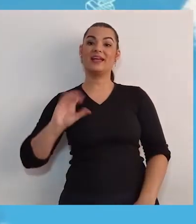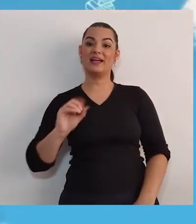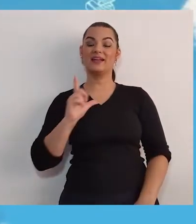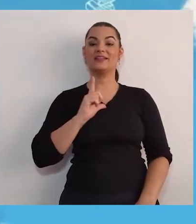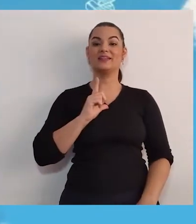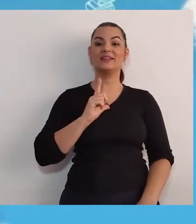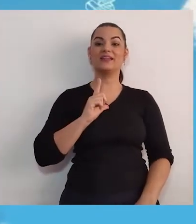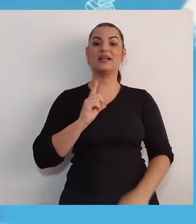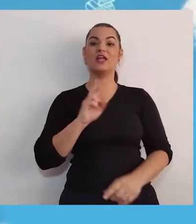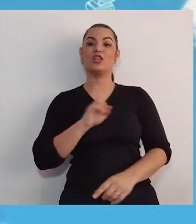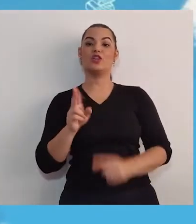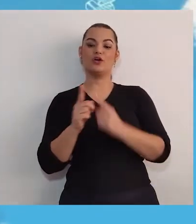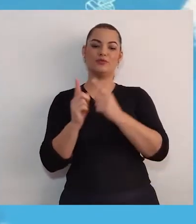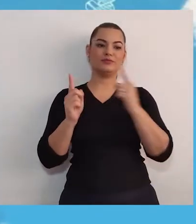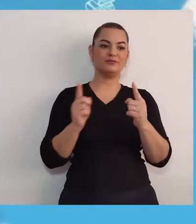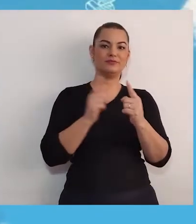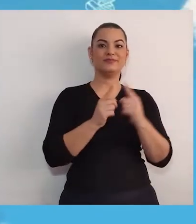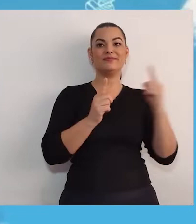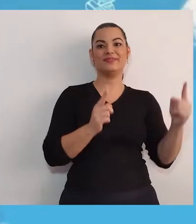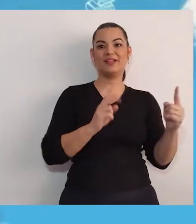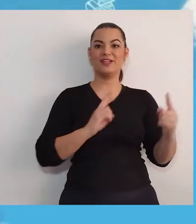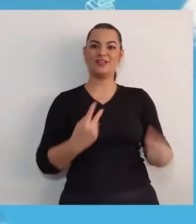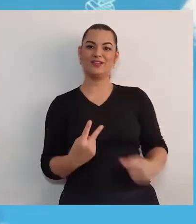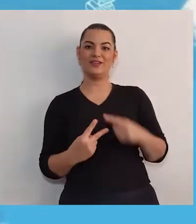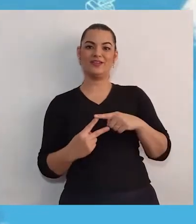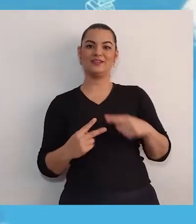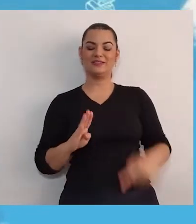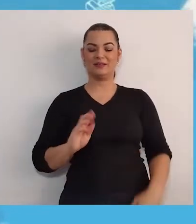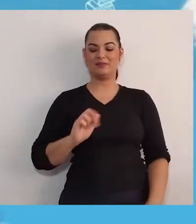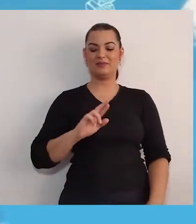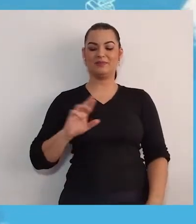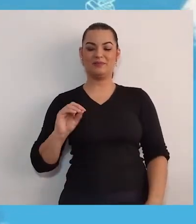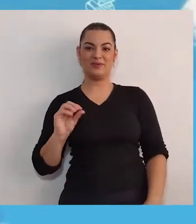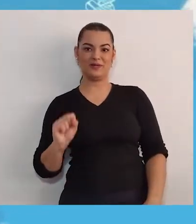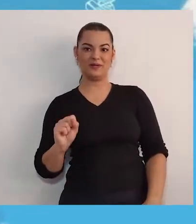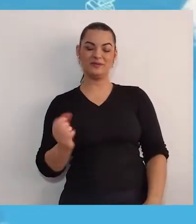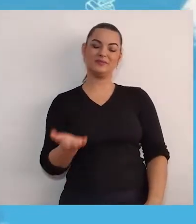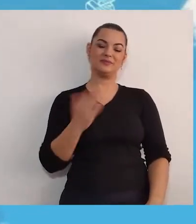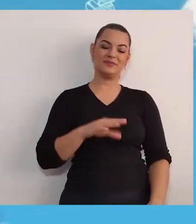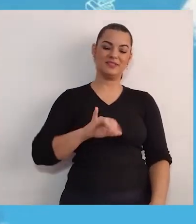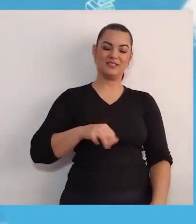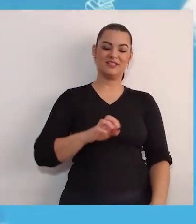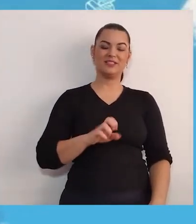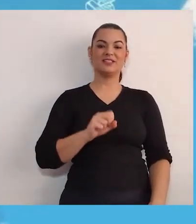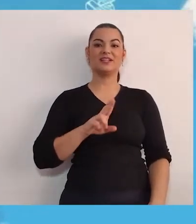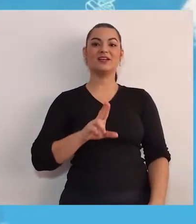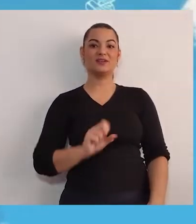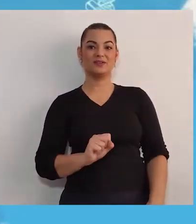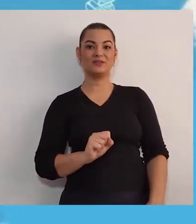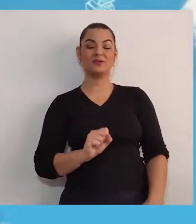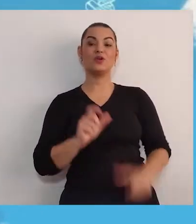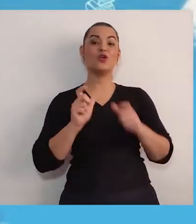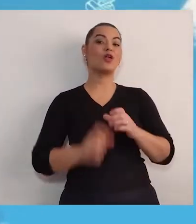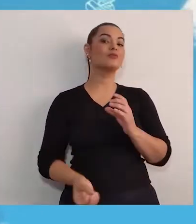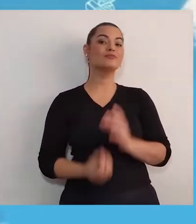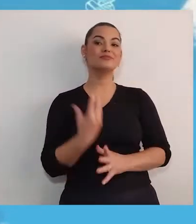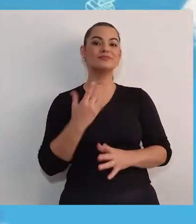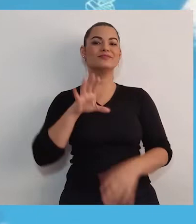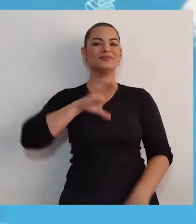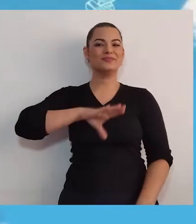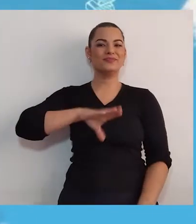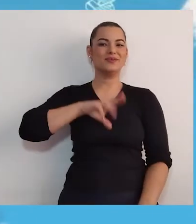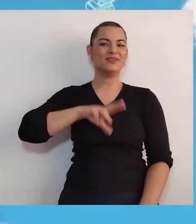sobrenomes, Barros e Jesus. Barros vem de Portugal, Espanha e Jesus também, Portugal,